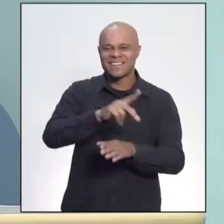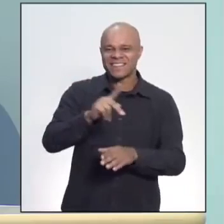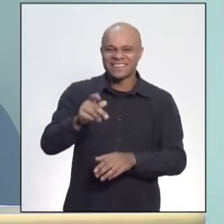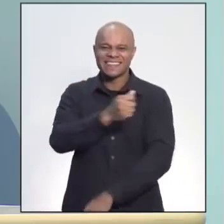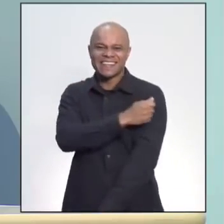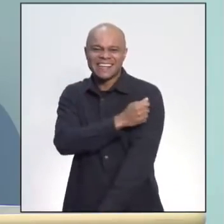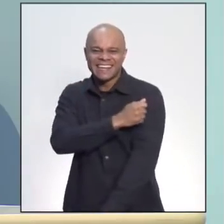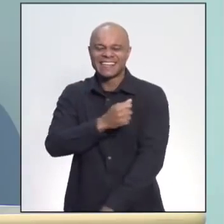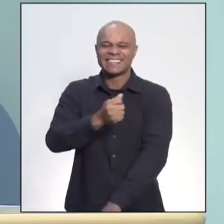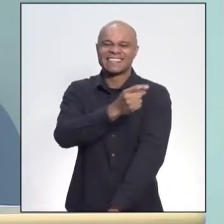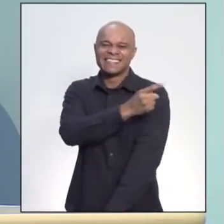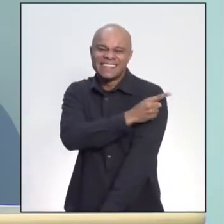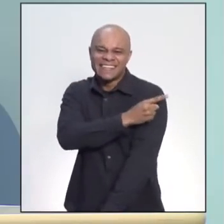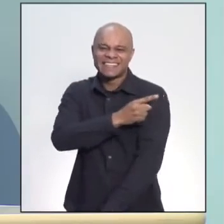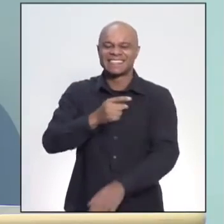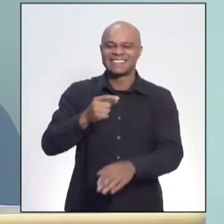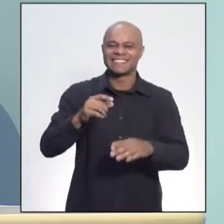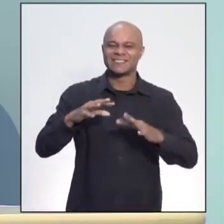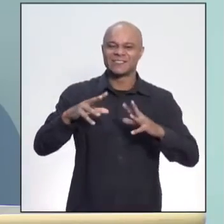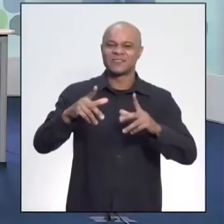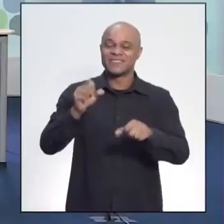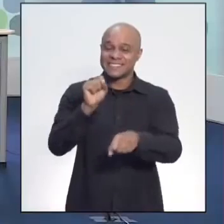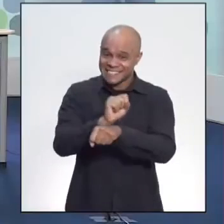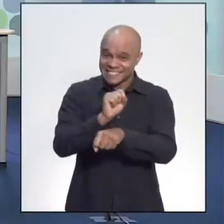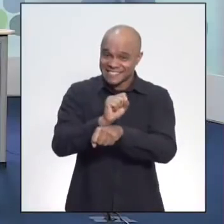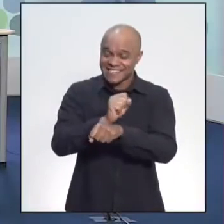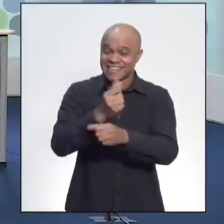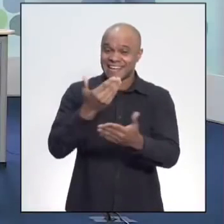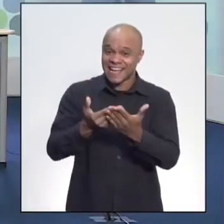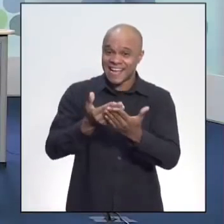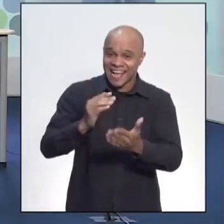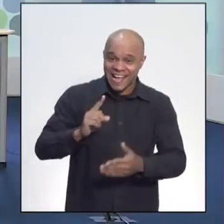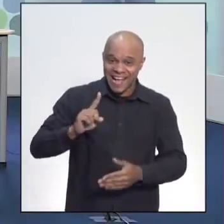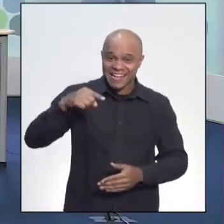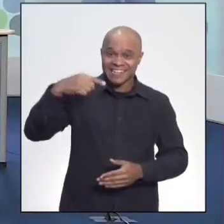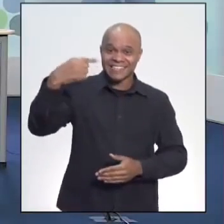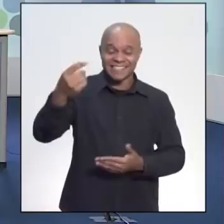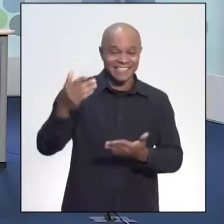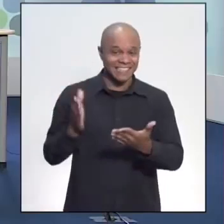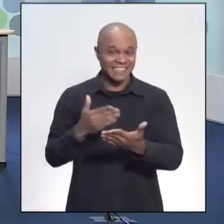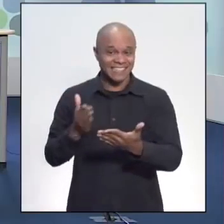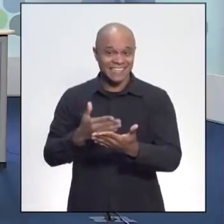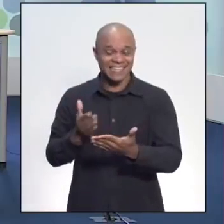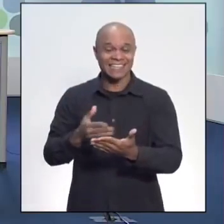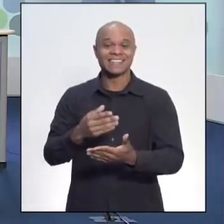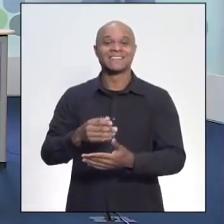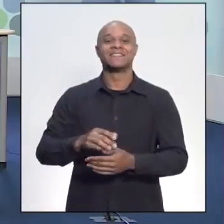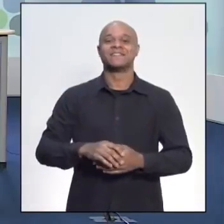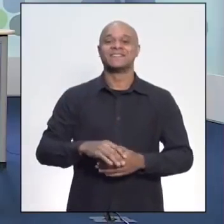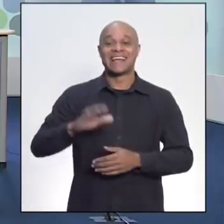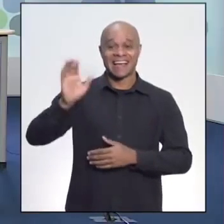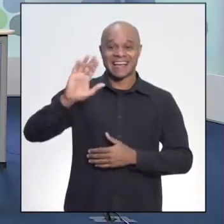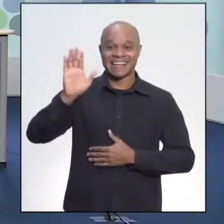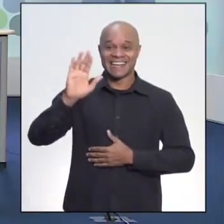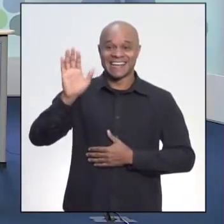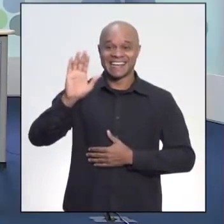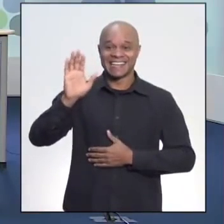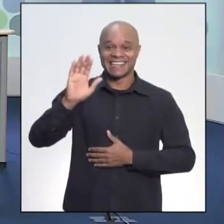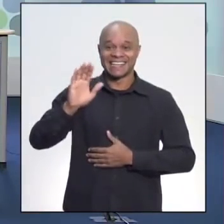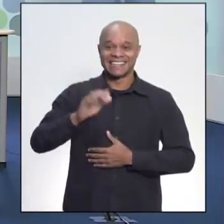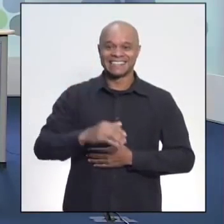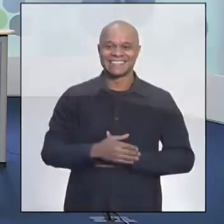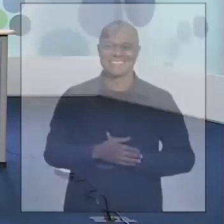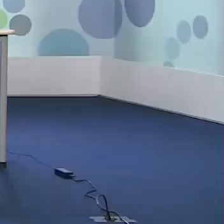primeira série do ensino médio. E aguardamos vocês para a próxima aula com o Caderno do Aluno, volume 2. Tchau. Até!